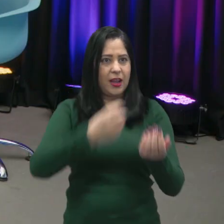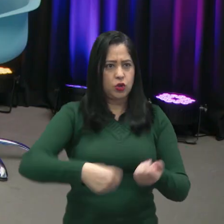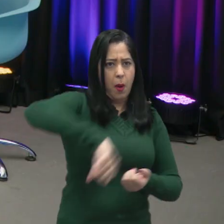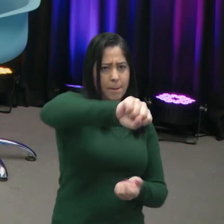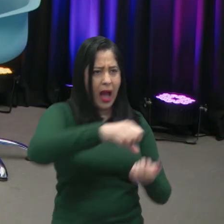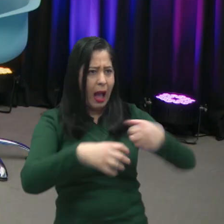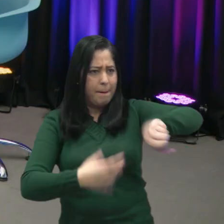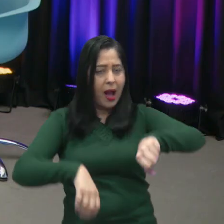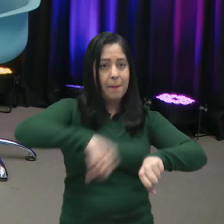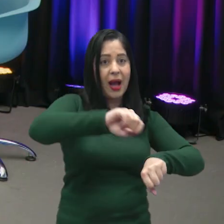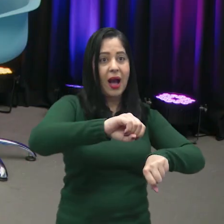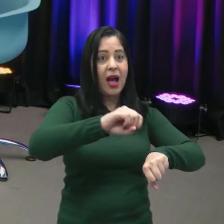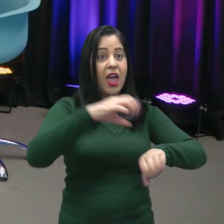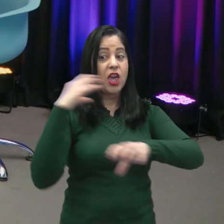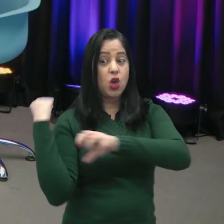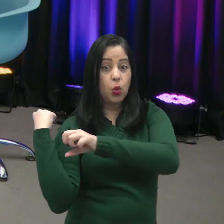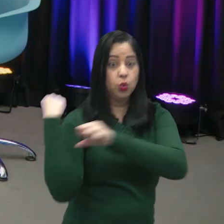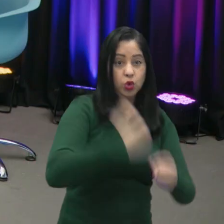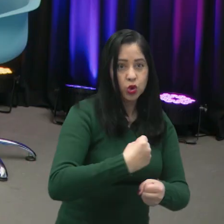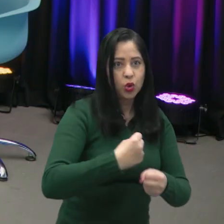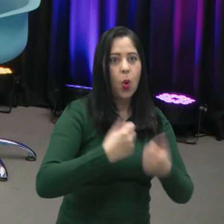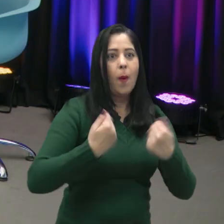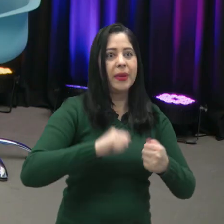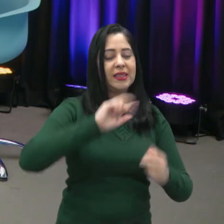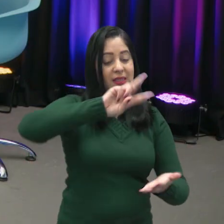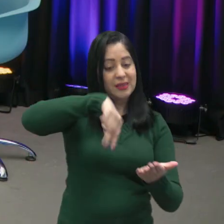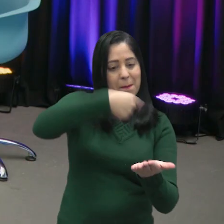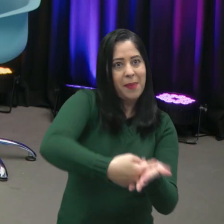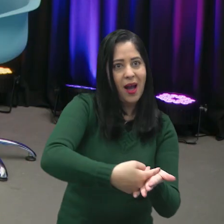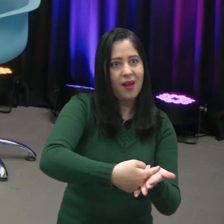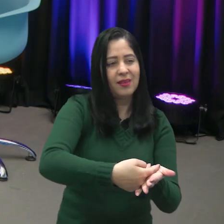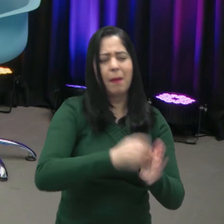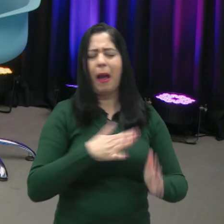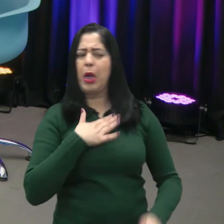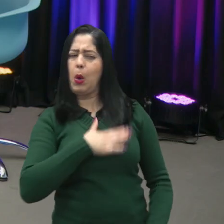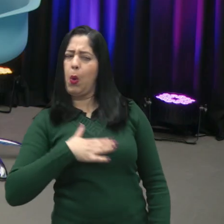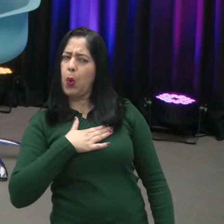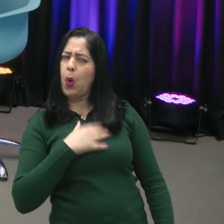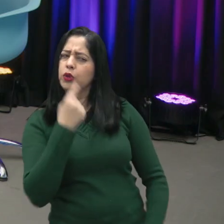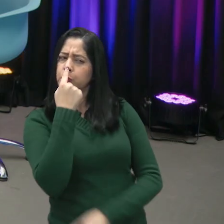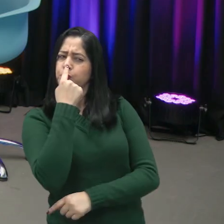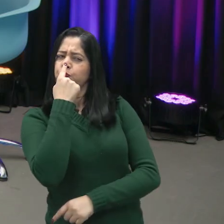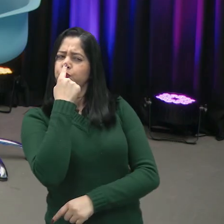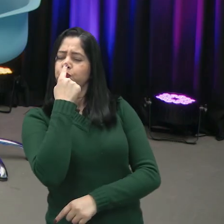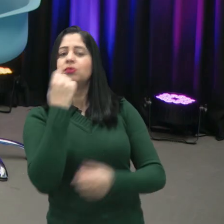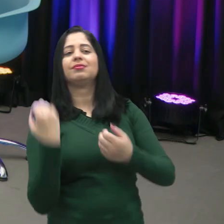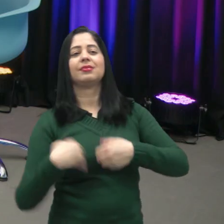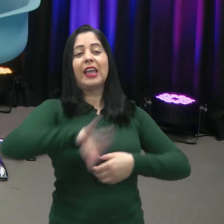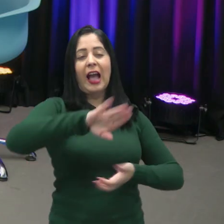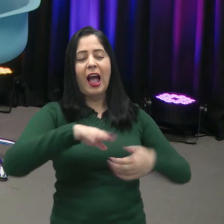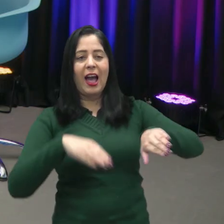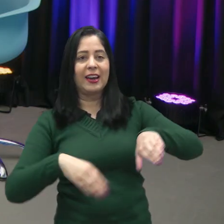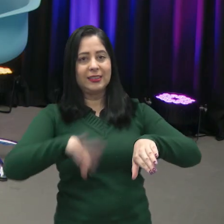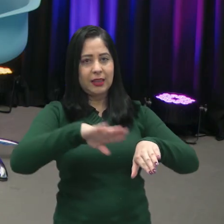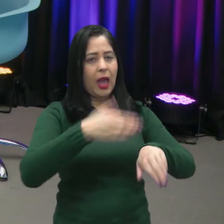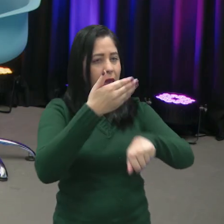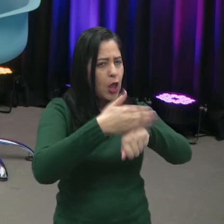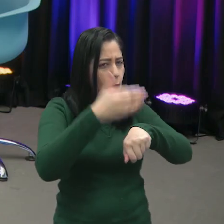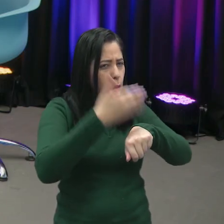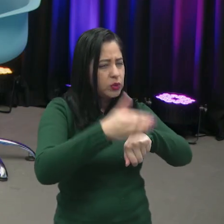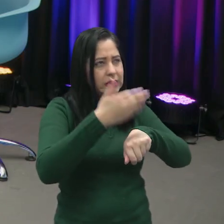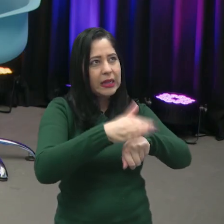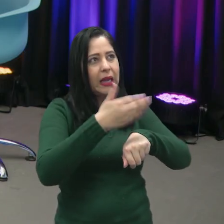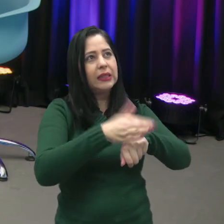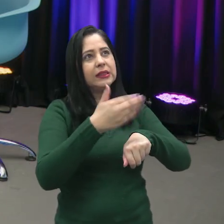soltava golpes, e o judô era mais finalização. Uhum. E daí acabei ficando no karatê. Sim. E cheguei a treinar